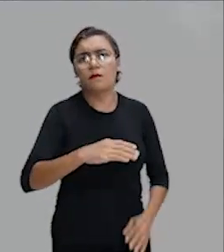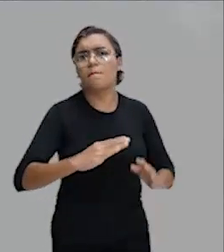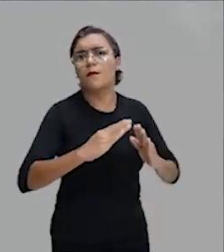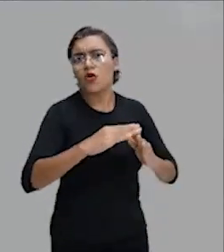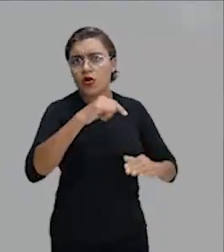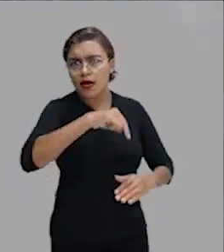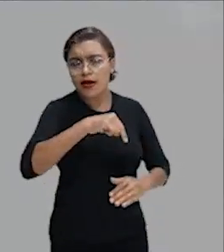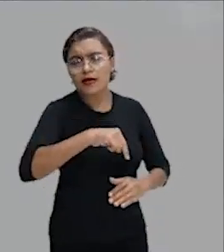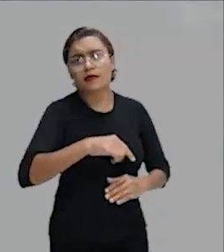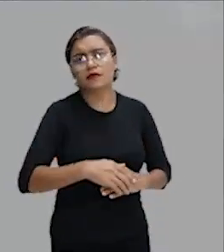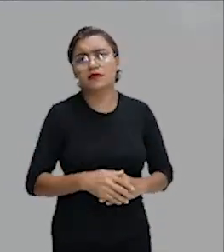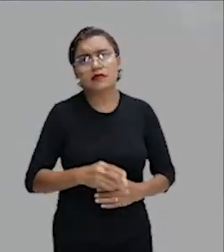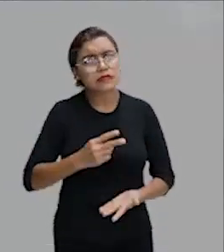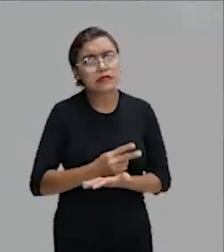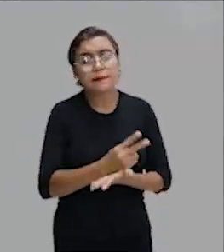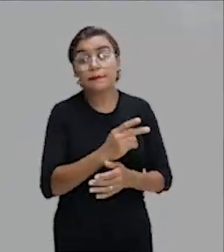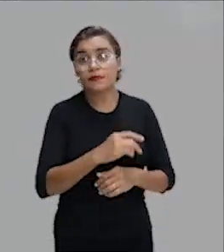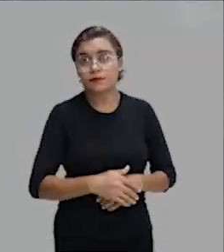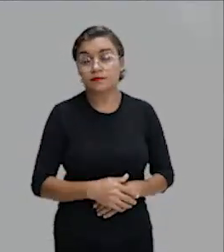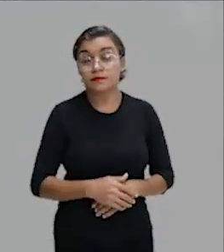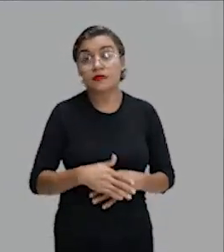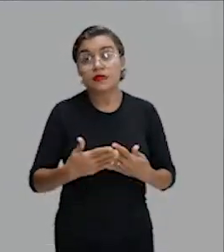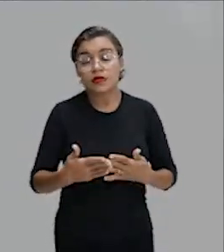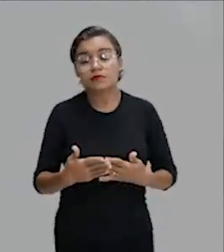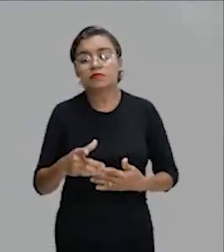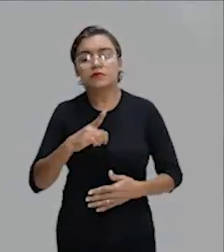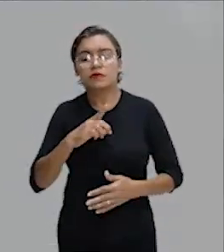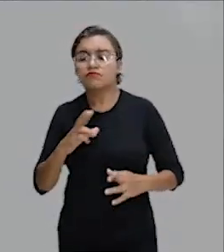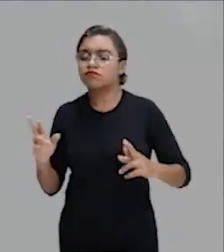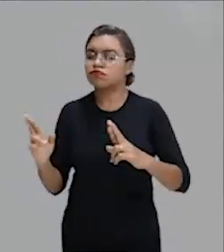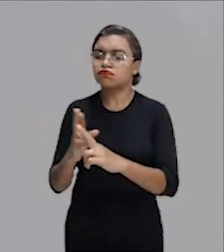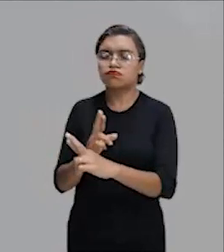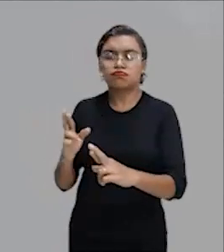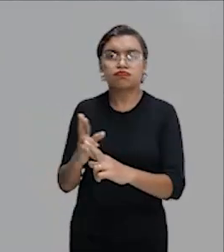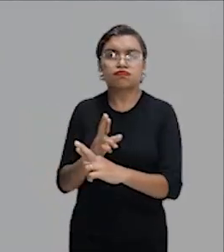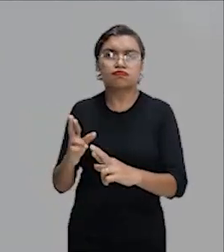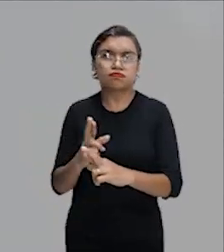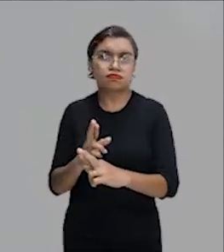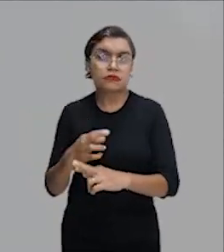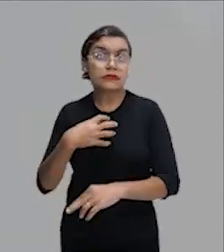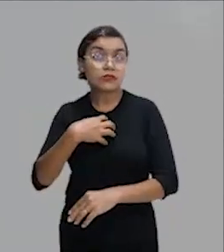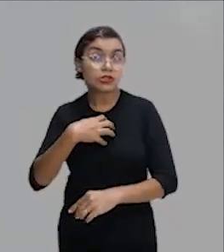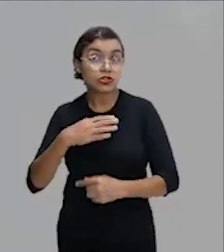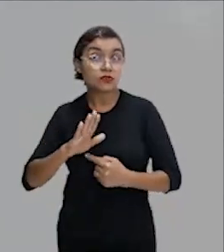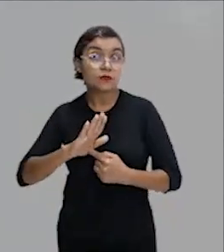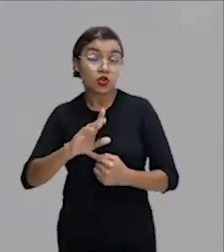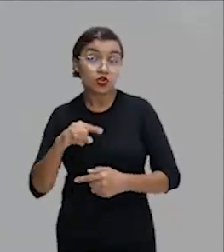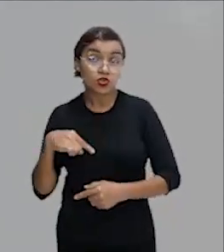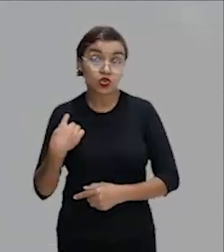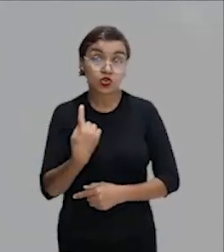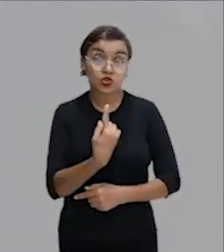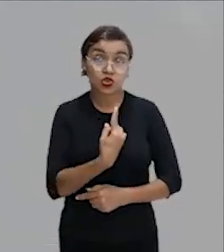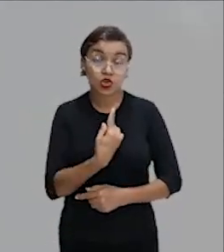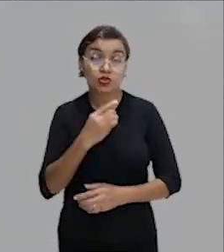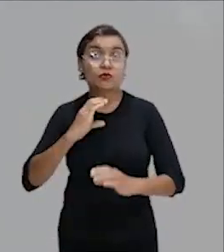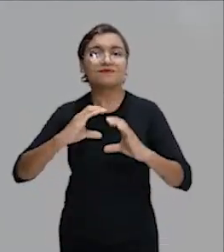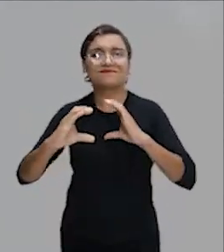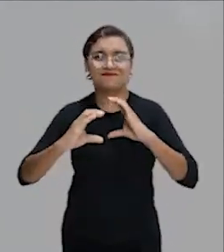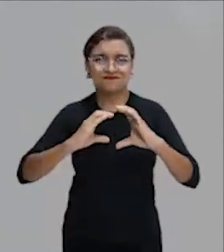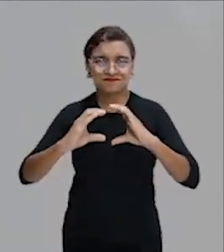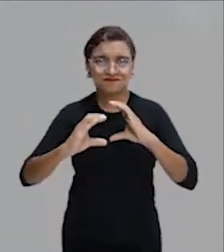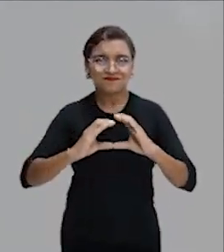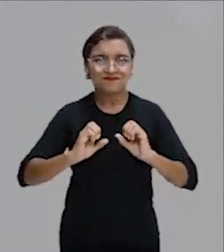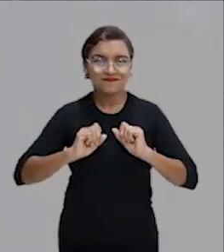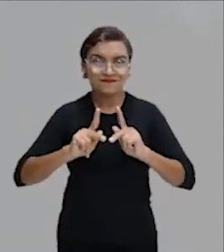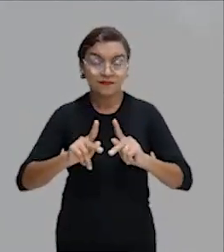nesse local desde sempre. Então, é fazendo uma associação com algo que faz sentido para a nossa comunicação. Tá